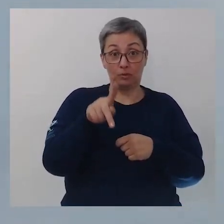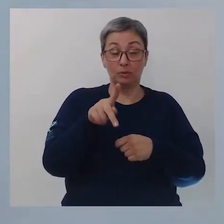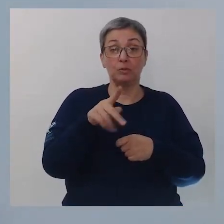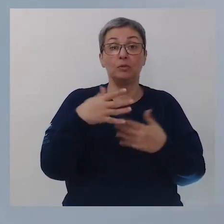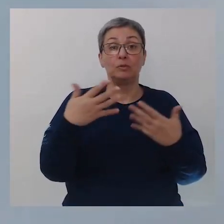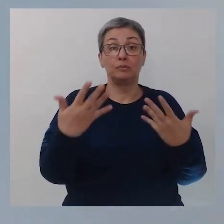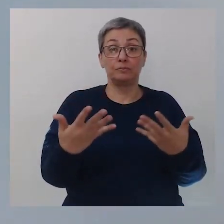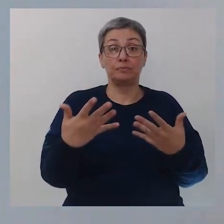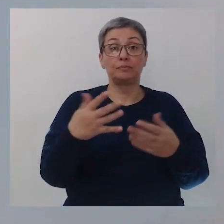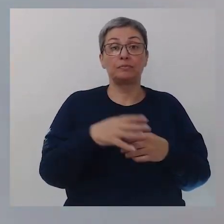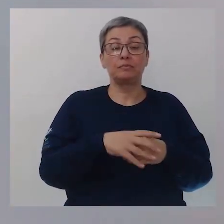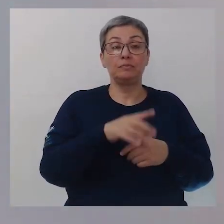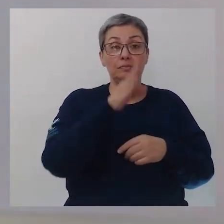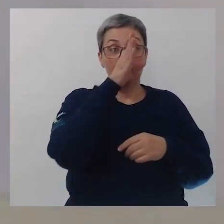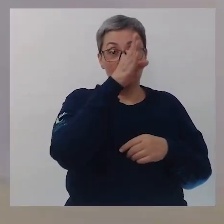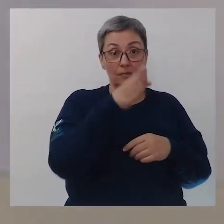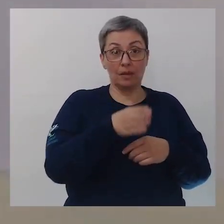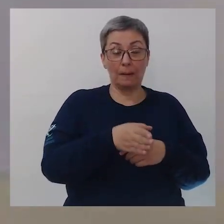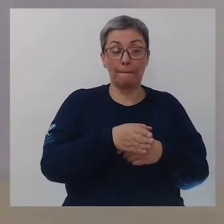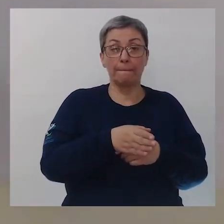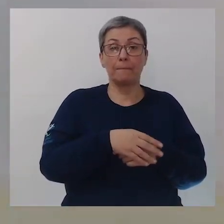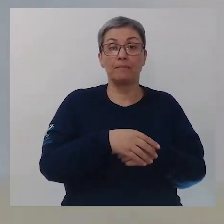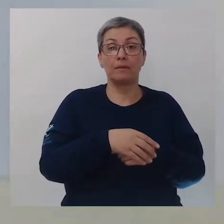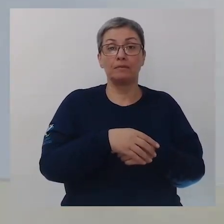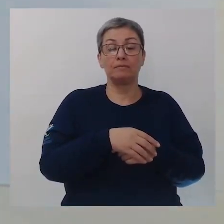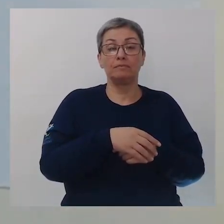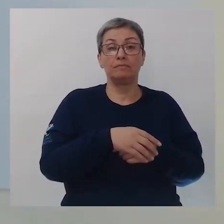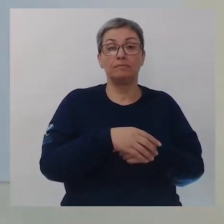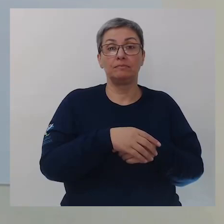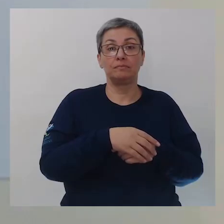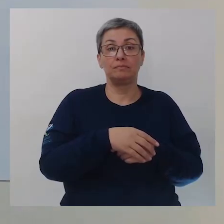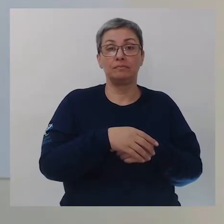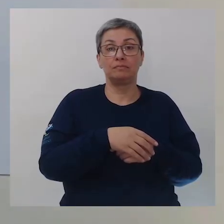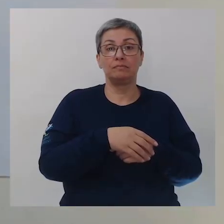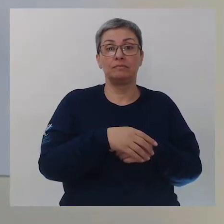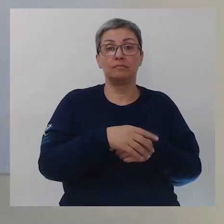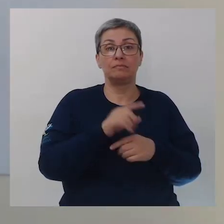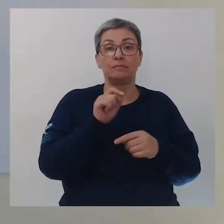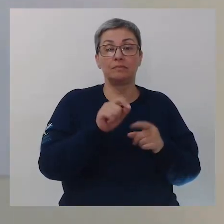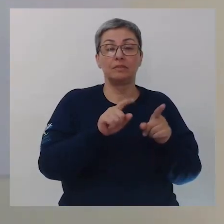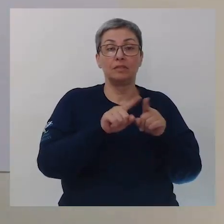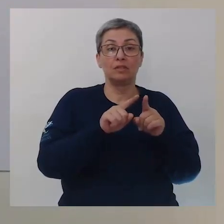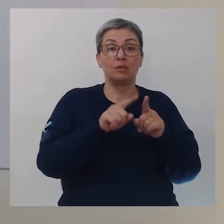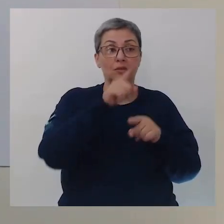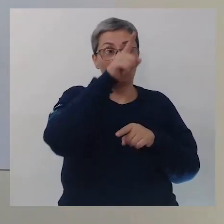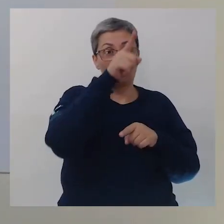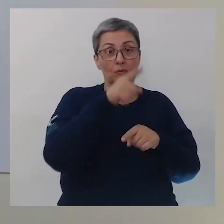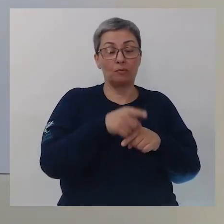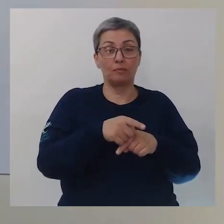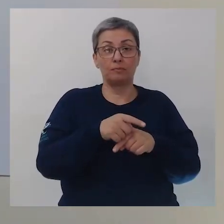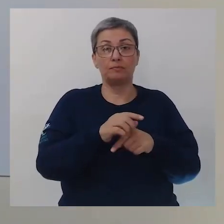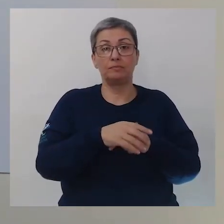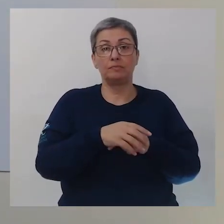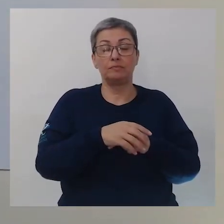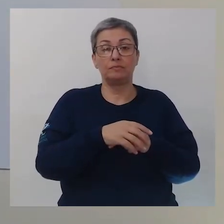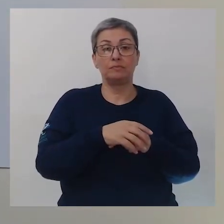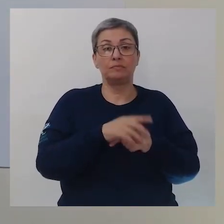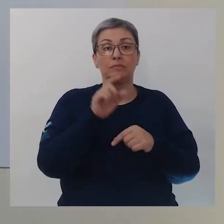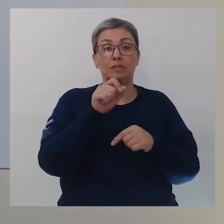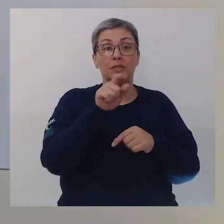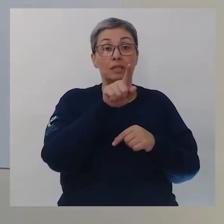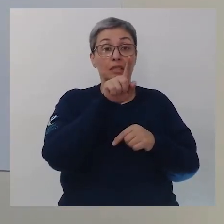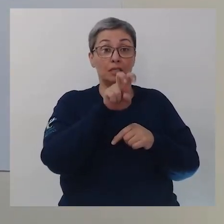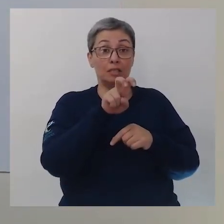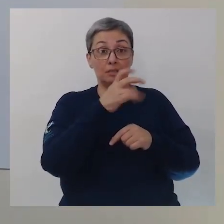professores. Então, nesta barra aqui do gráfico, eu vou colocar as